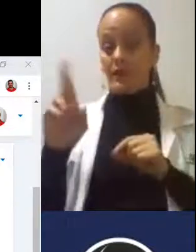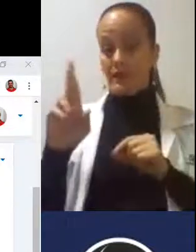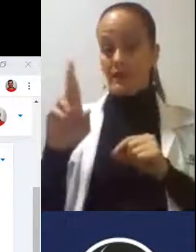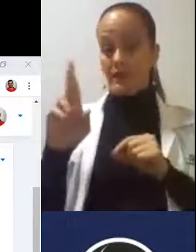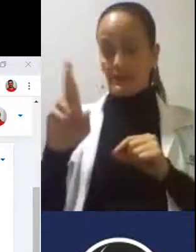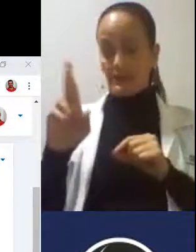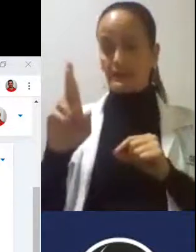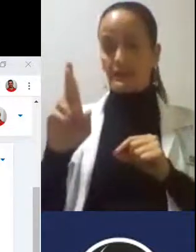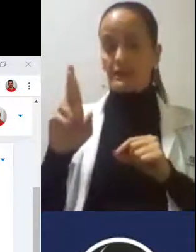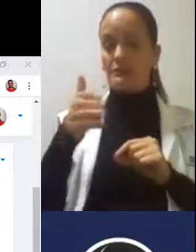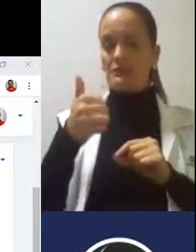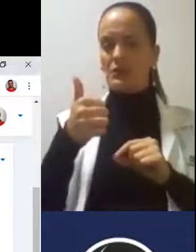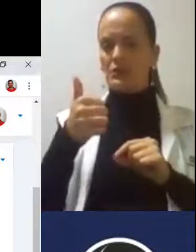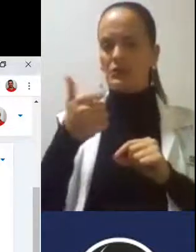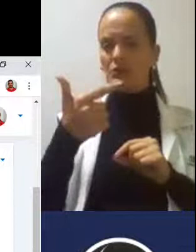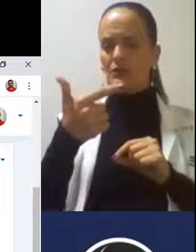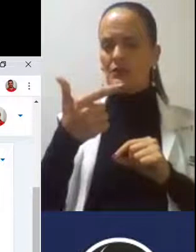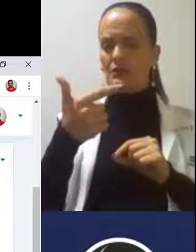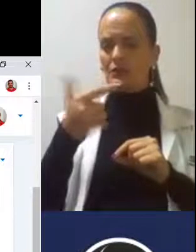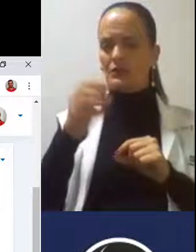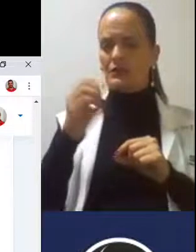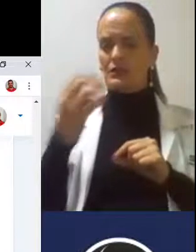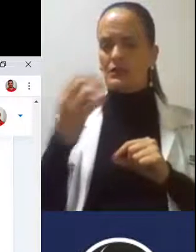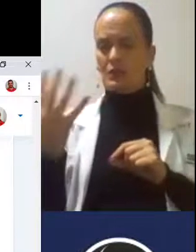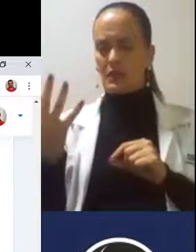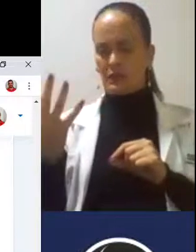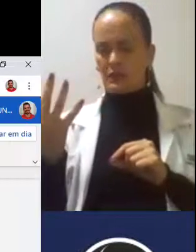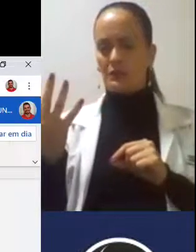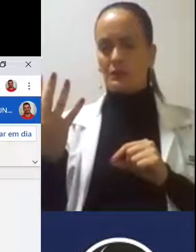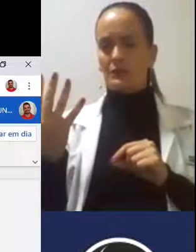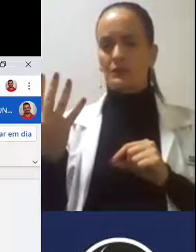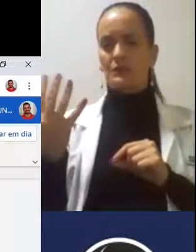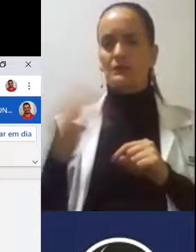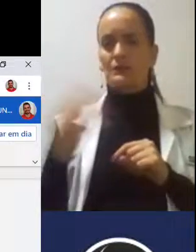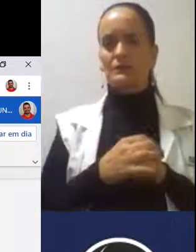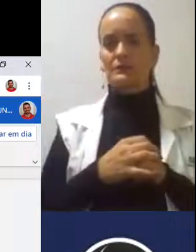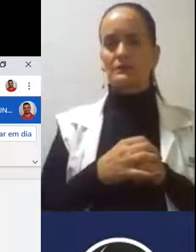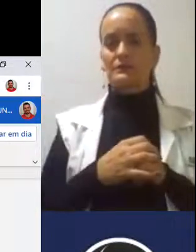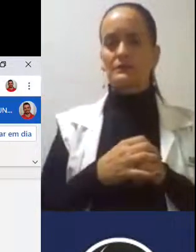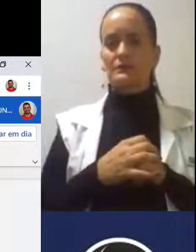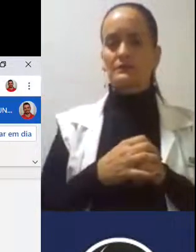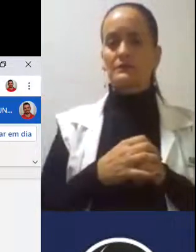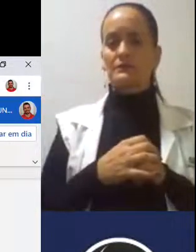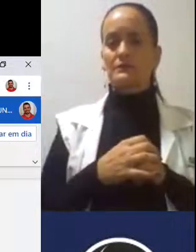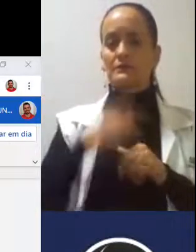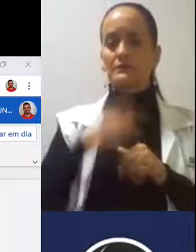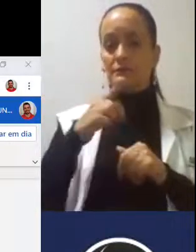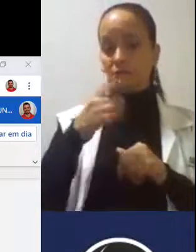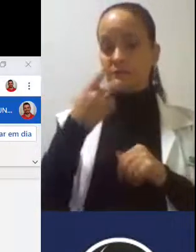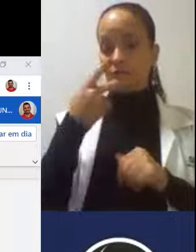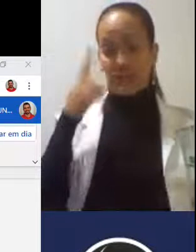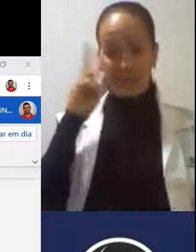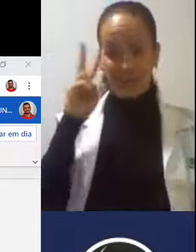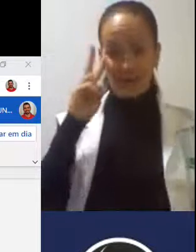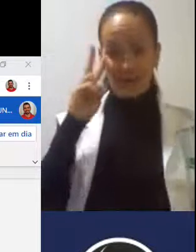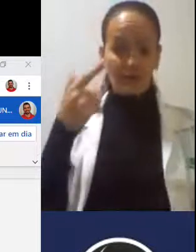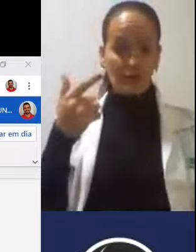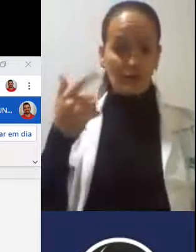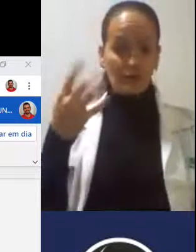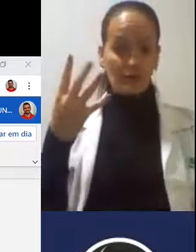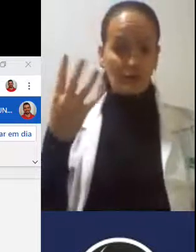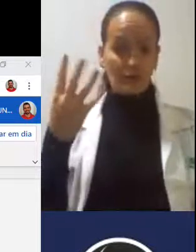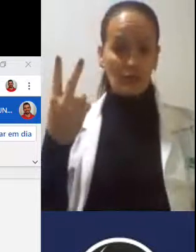quanto? Vamos voltar aqui. Tá aqui, ó, 242 ohms, certo? Então, vamos jogar esses valores aqui,